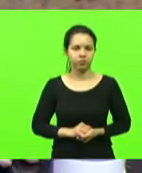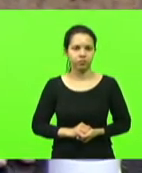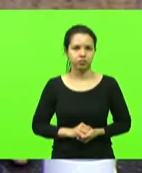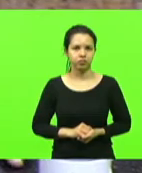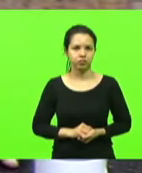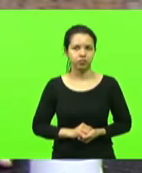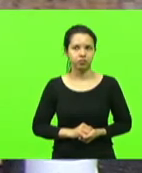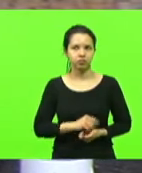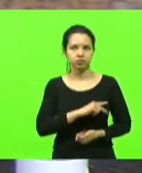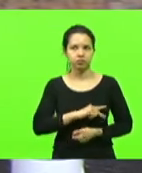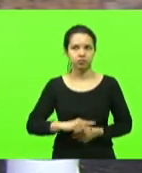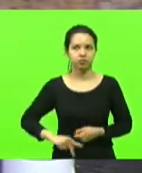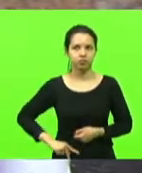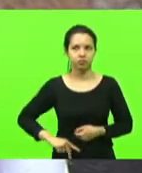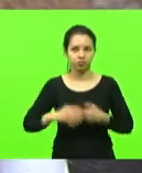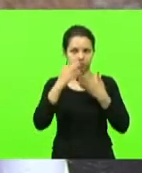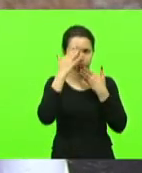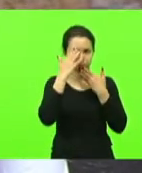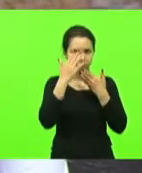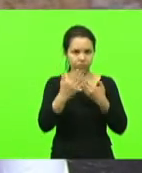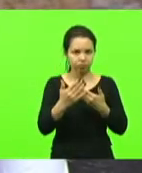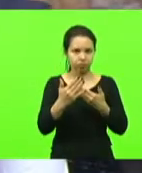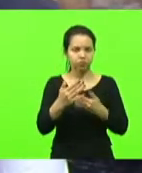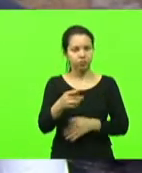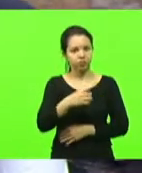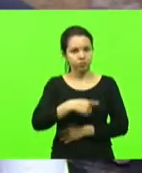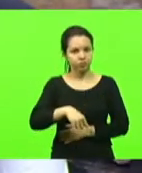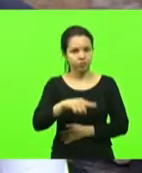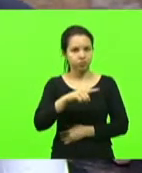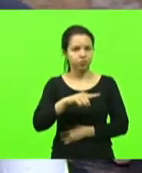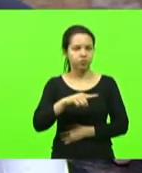Presidente, eu agradeço, né, só para quem está nos ouvindo,